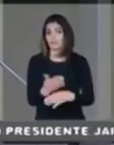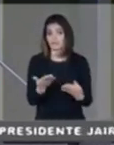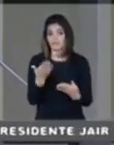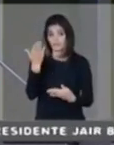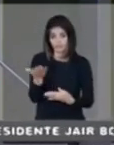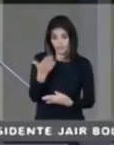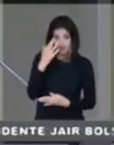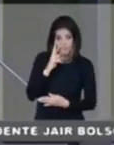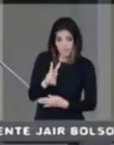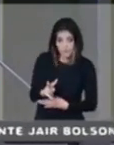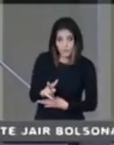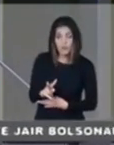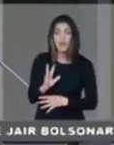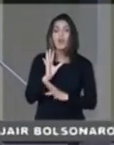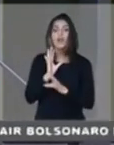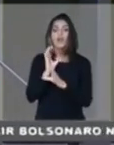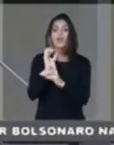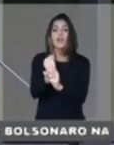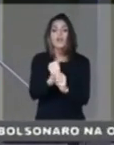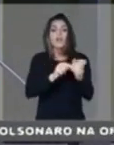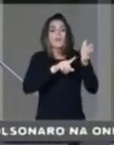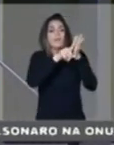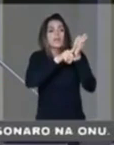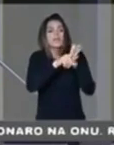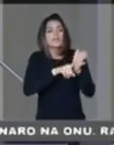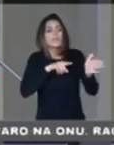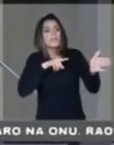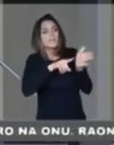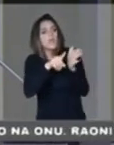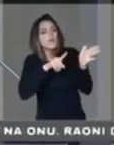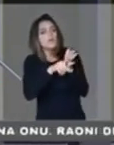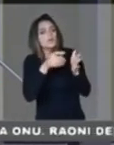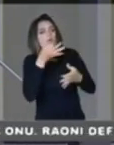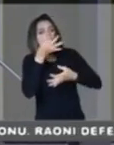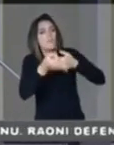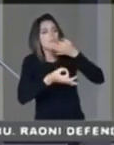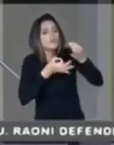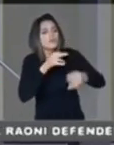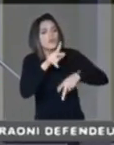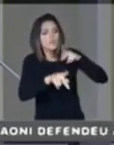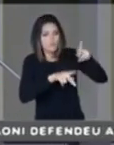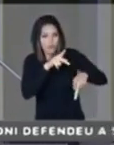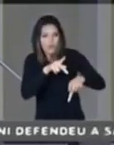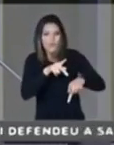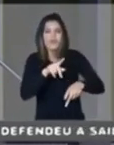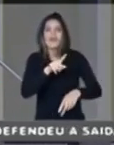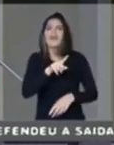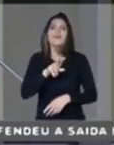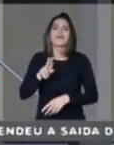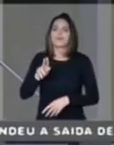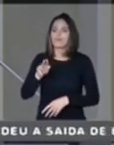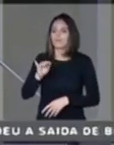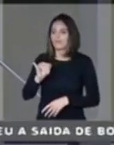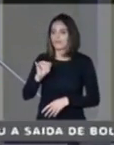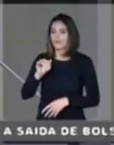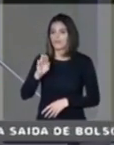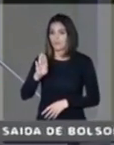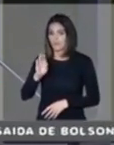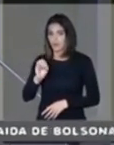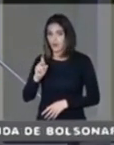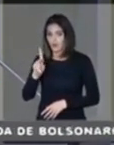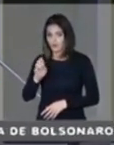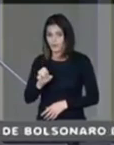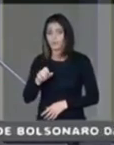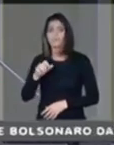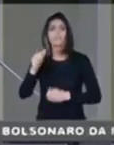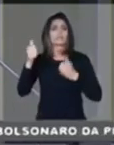o resultado agora da pesquisa do Ibope, deputado Célio Moro. A pesquisa do Ibope agora relata que nada mais,